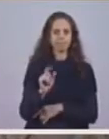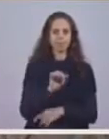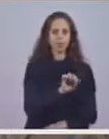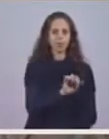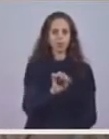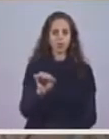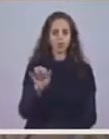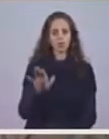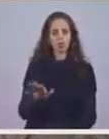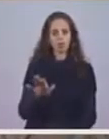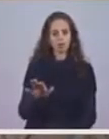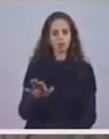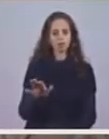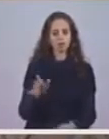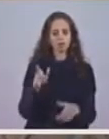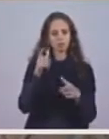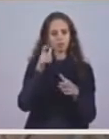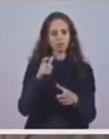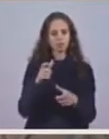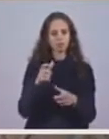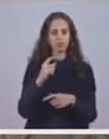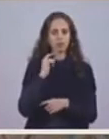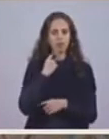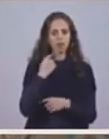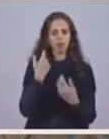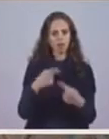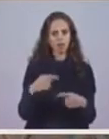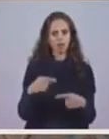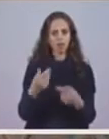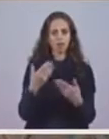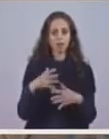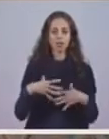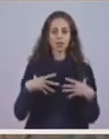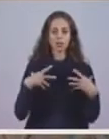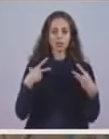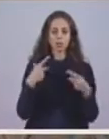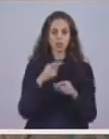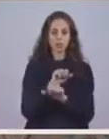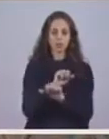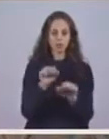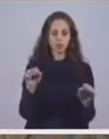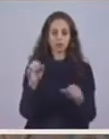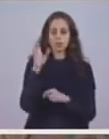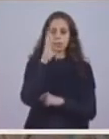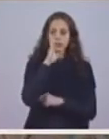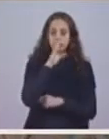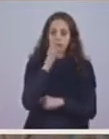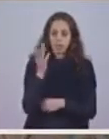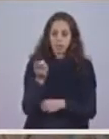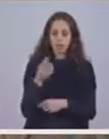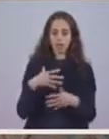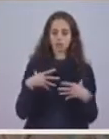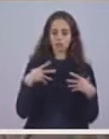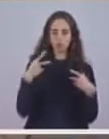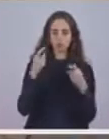Vós que estáis sob o domínio da carne, mas do Espírito, se é que o Espírito